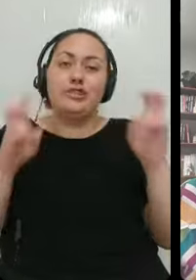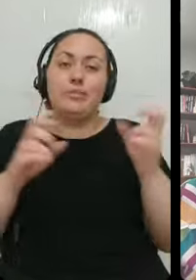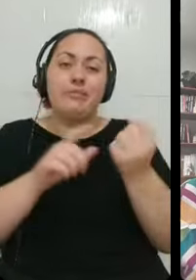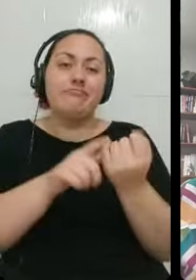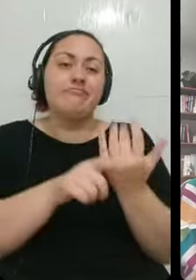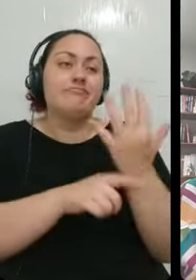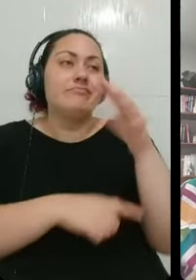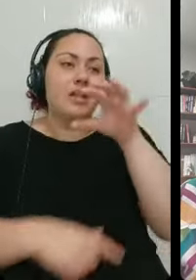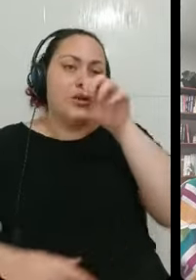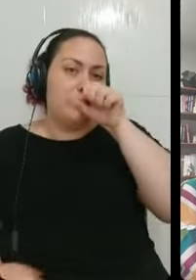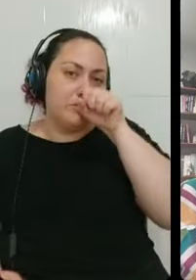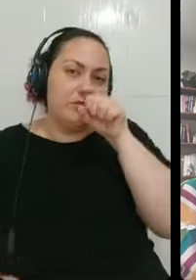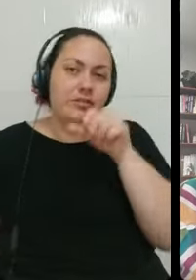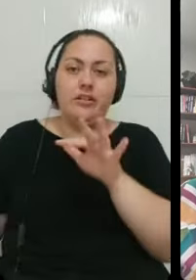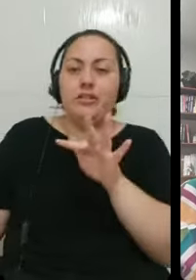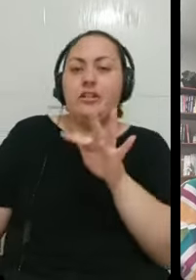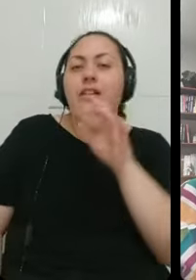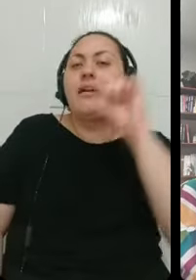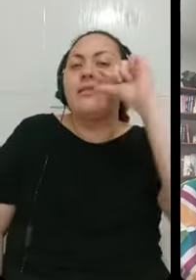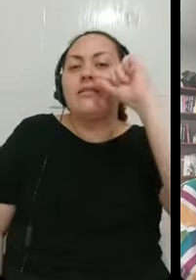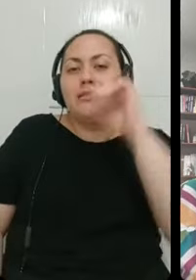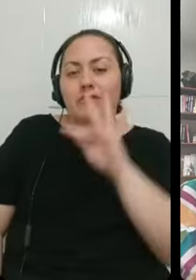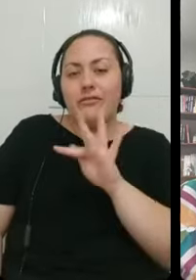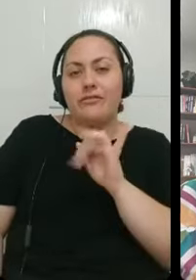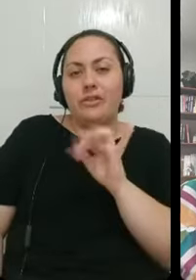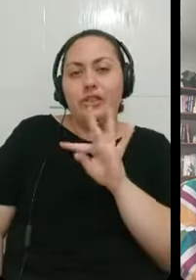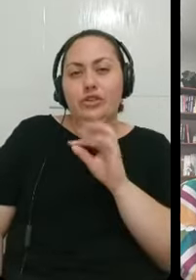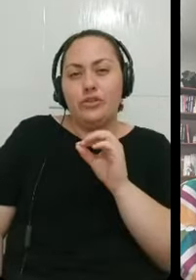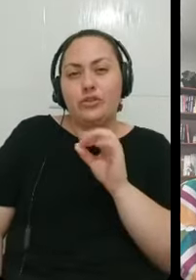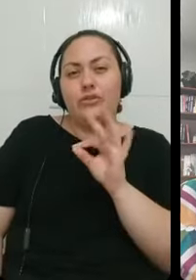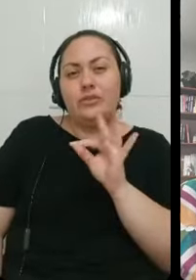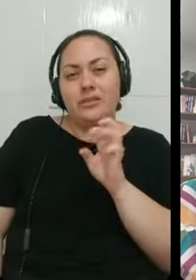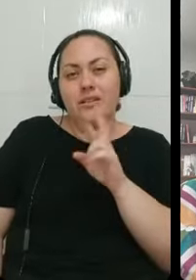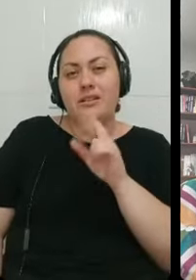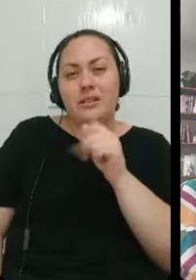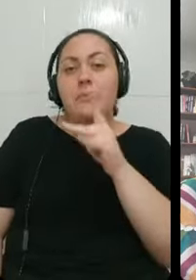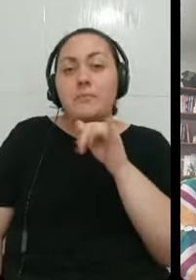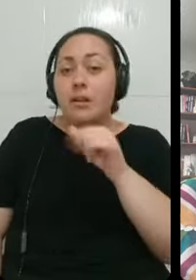né, as pessoas buscando também outras formas de autocuidado, né.